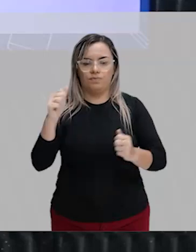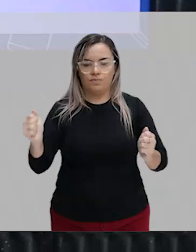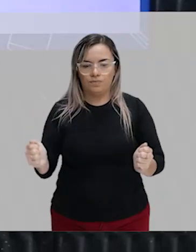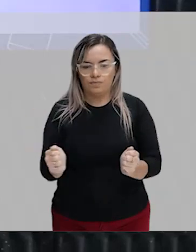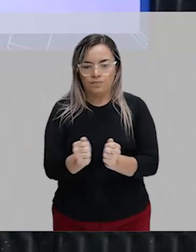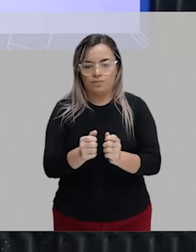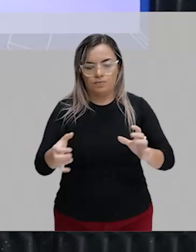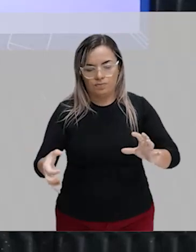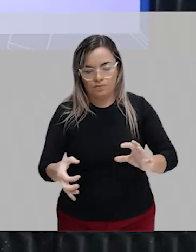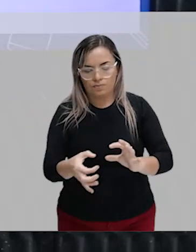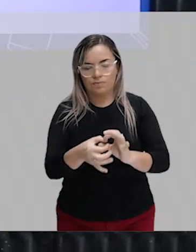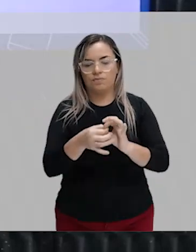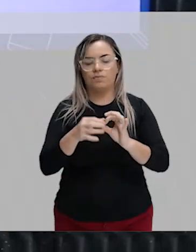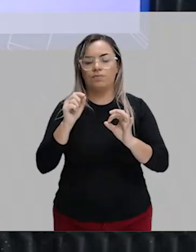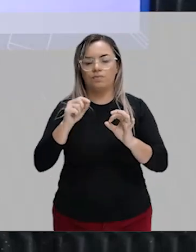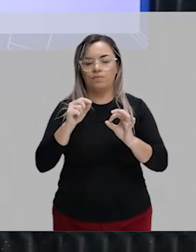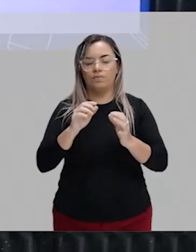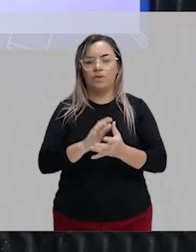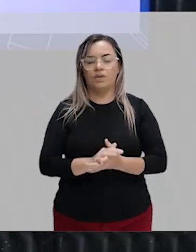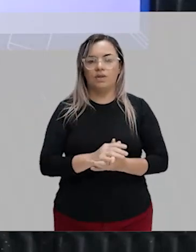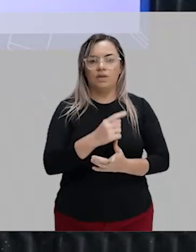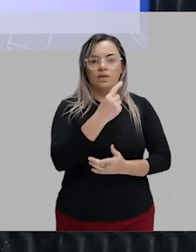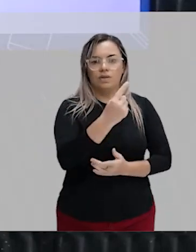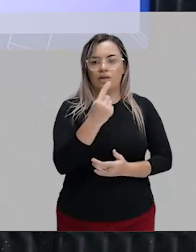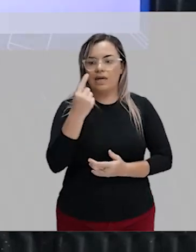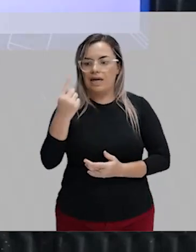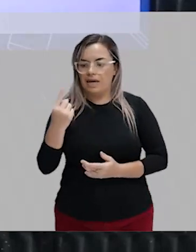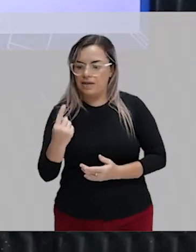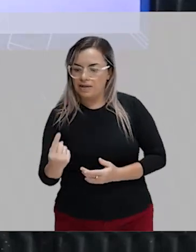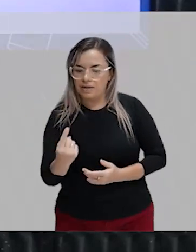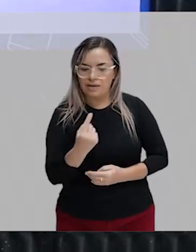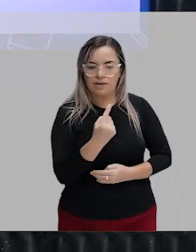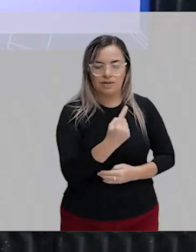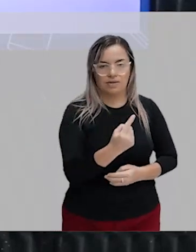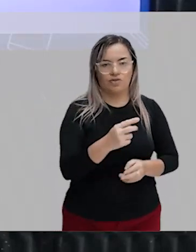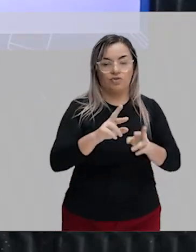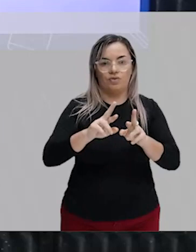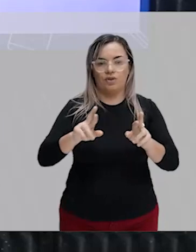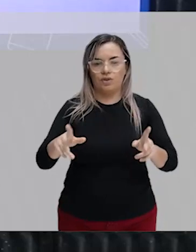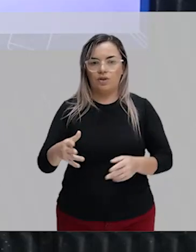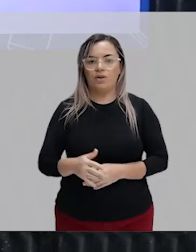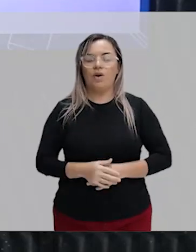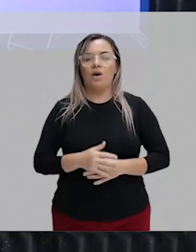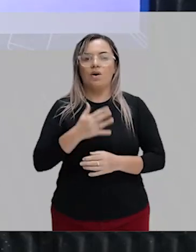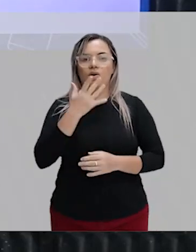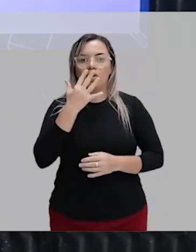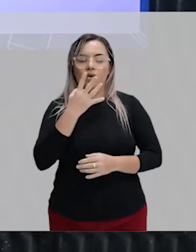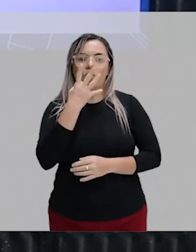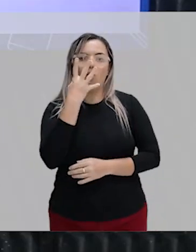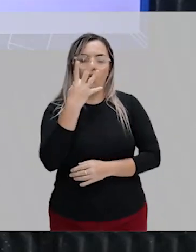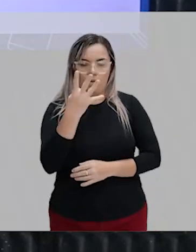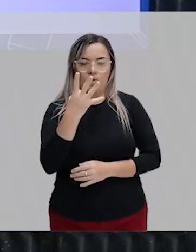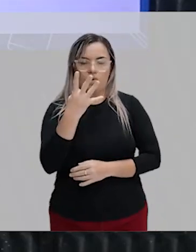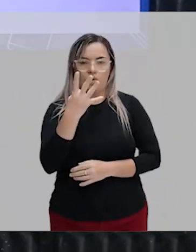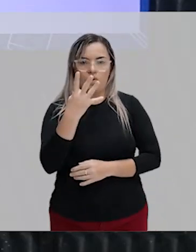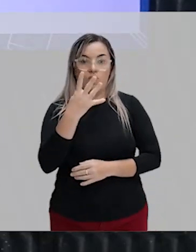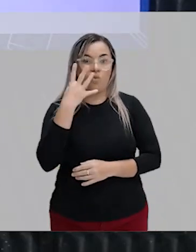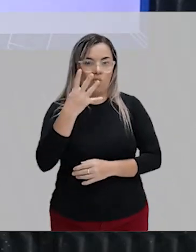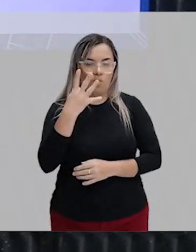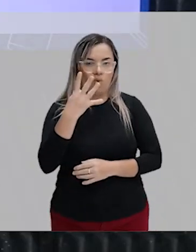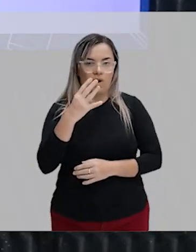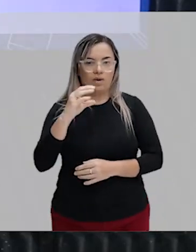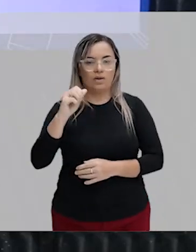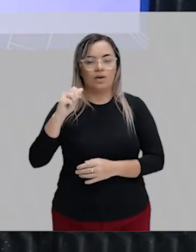cada cadeia está sendo representada por uma cor. Como eu tenho 4 cores, então eu tenho 4 cadeias de aminoácidos formando